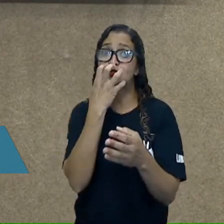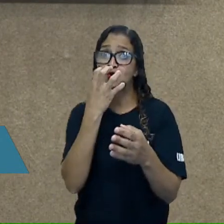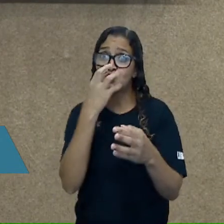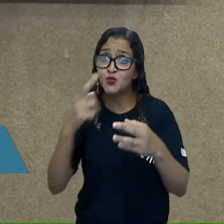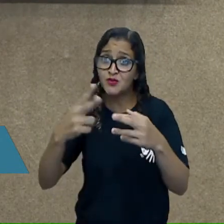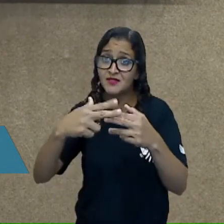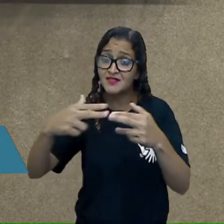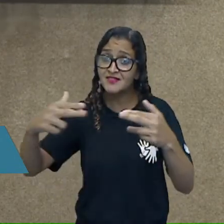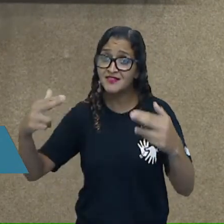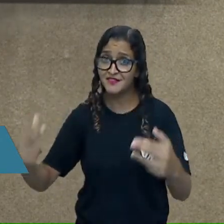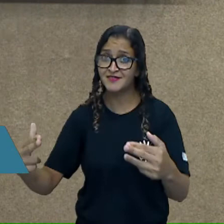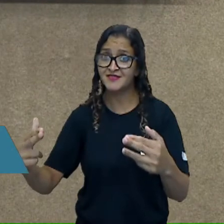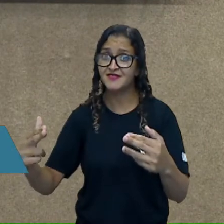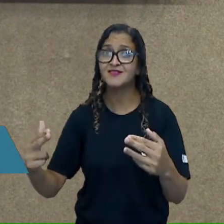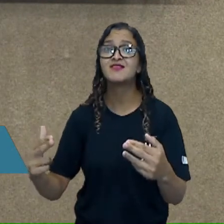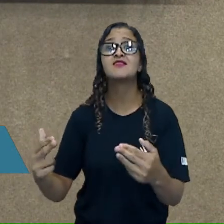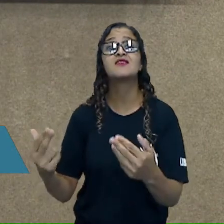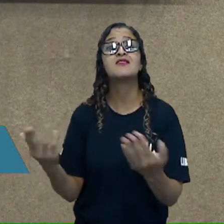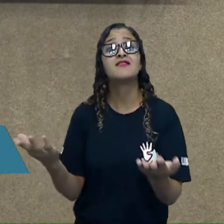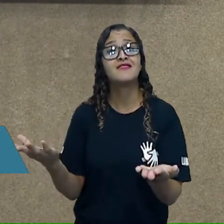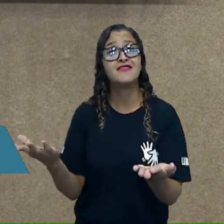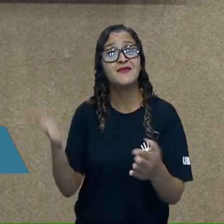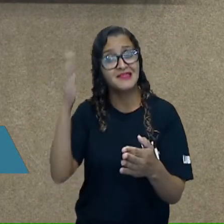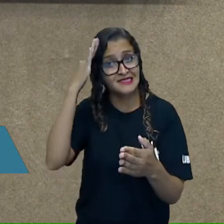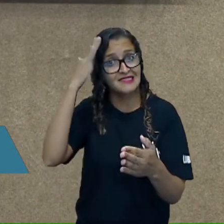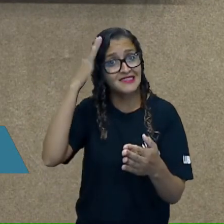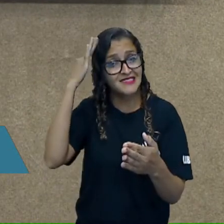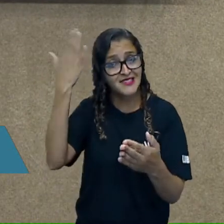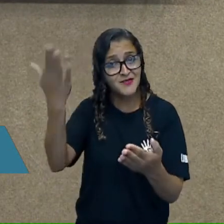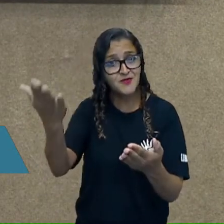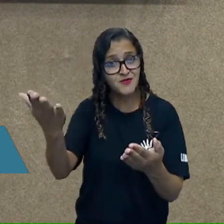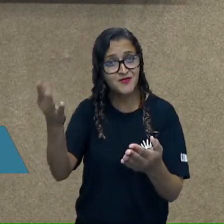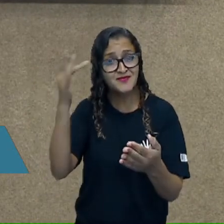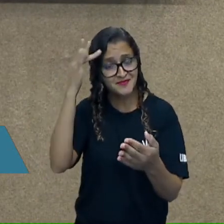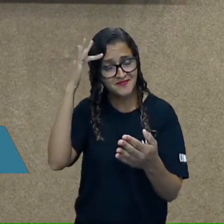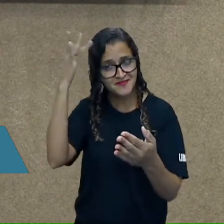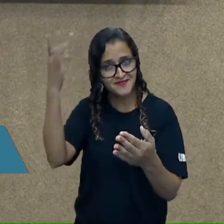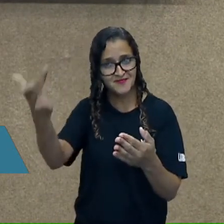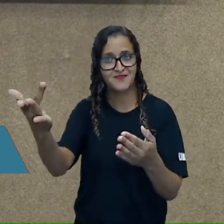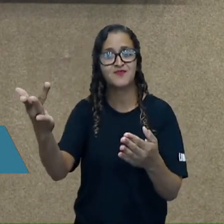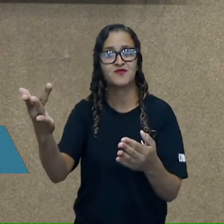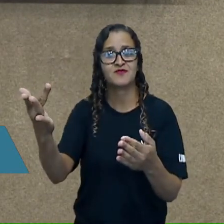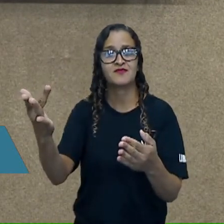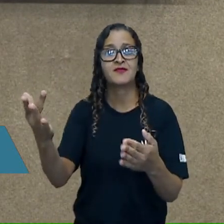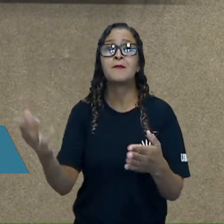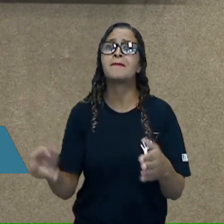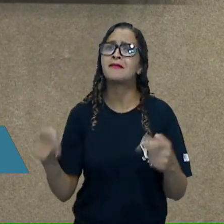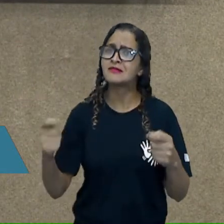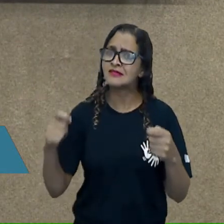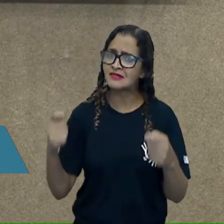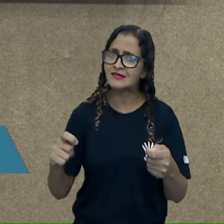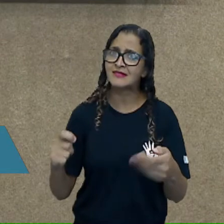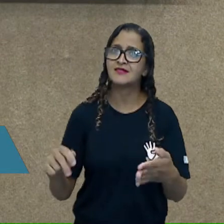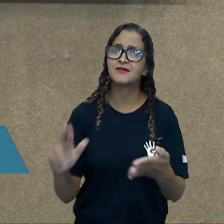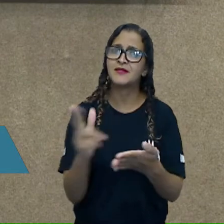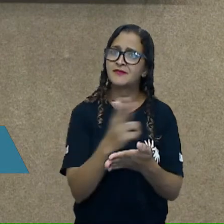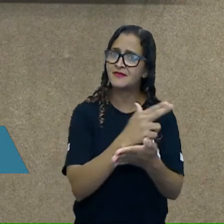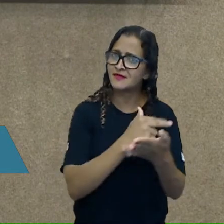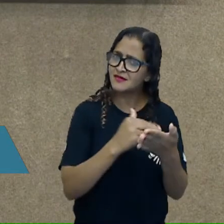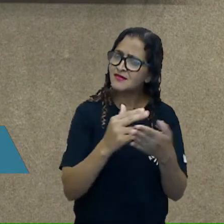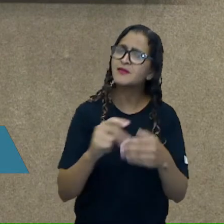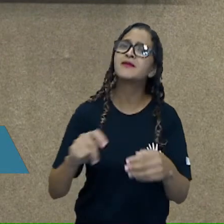eu achei 12 cachorros. Olha, fica fácil se vocês representarem. Muito